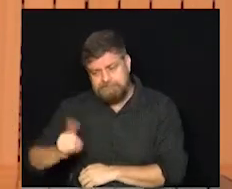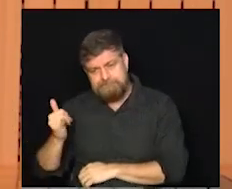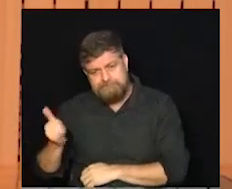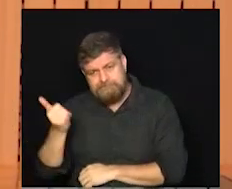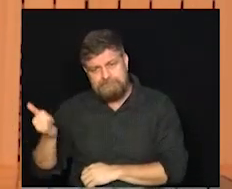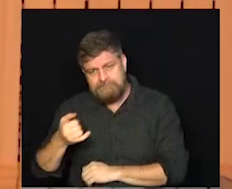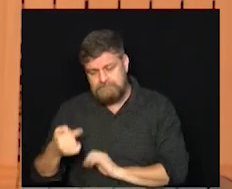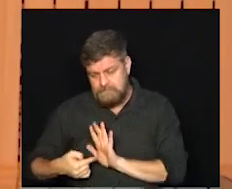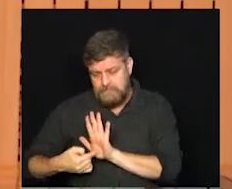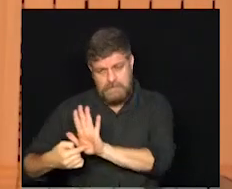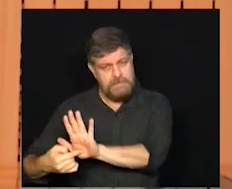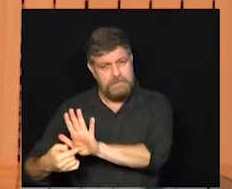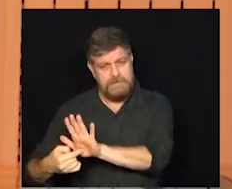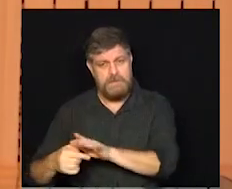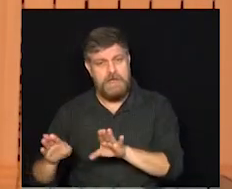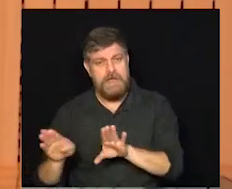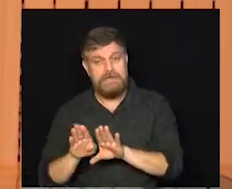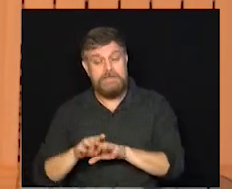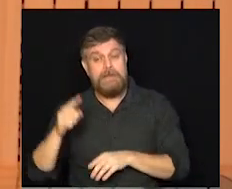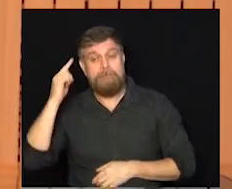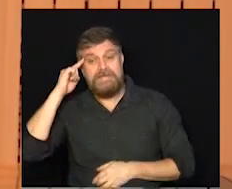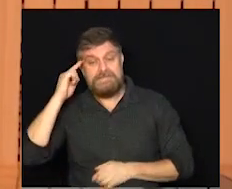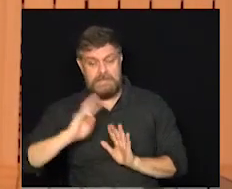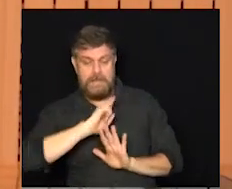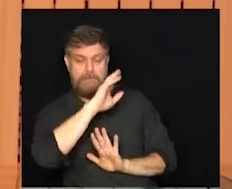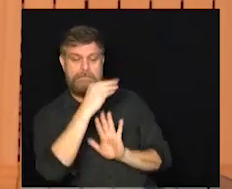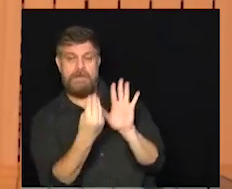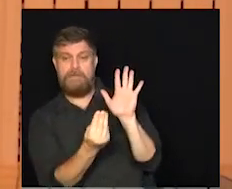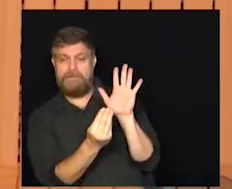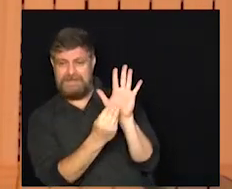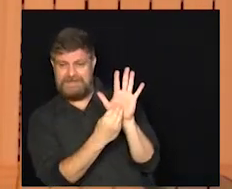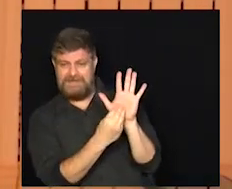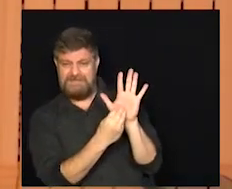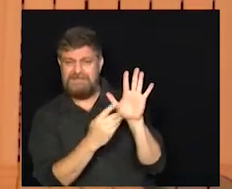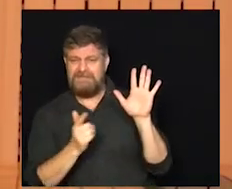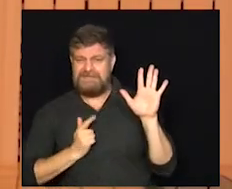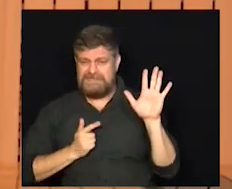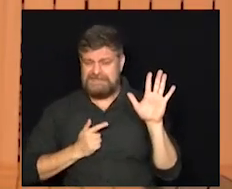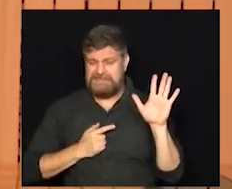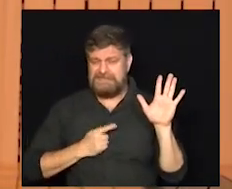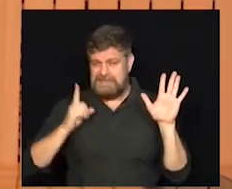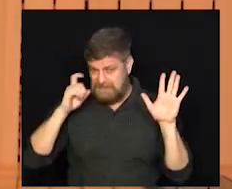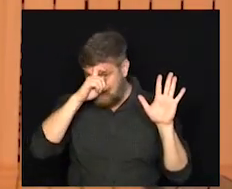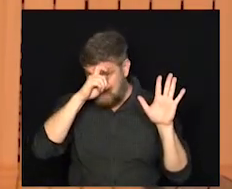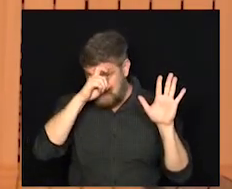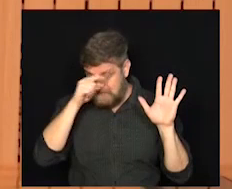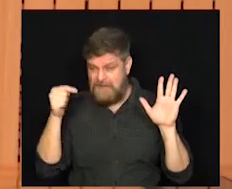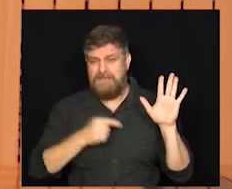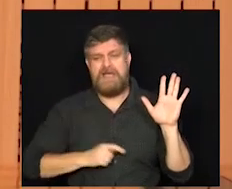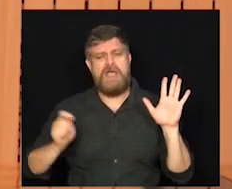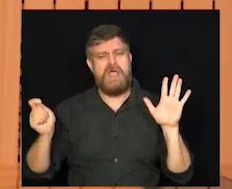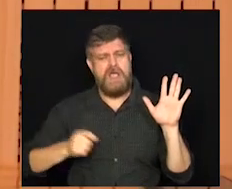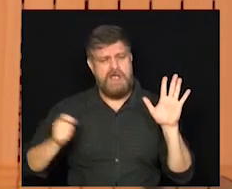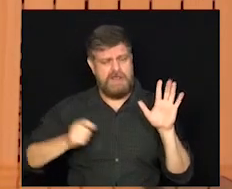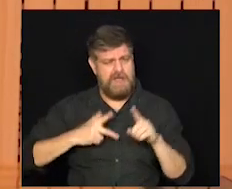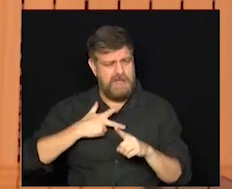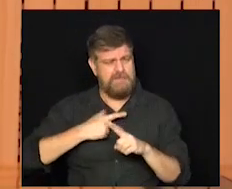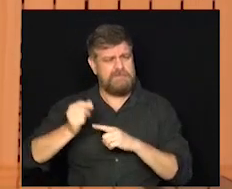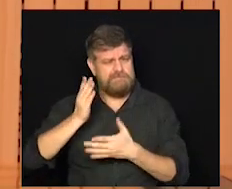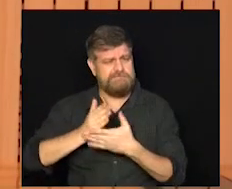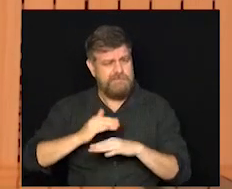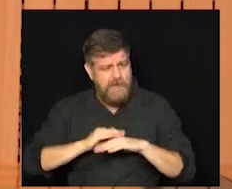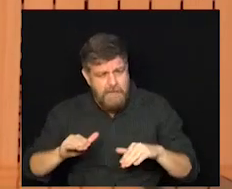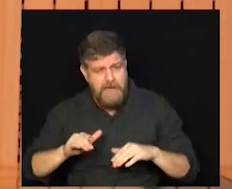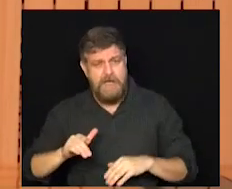apontar. Mesmo do ponto de vista ambiental, né, tem dificuldades, mas pode essas dificuldades serem usadas como